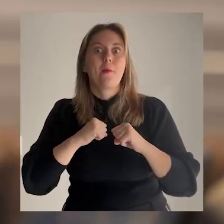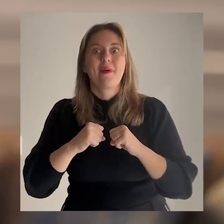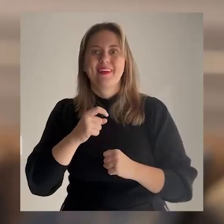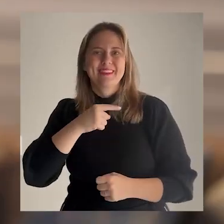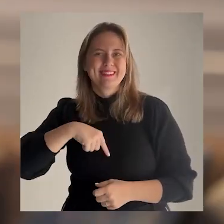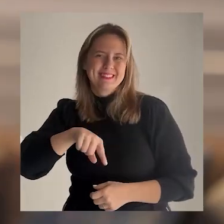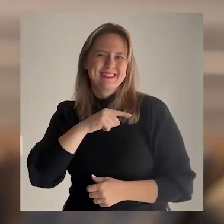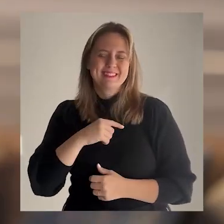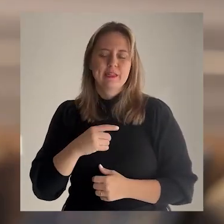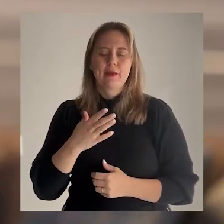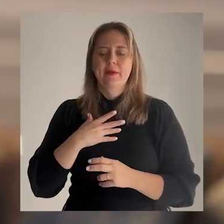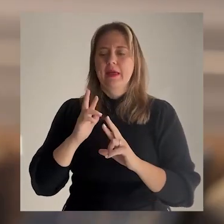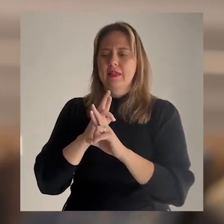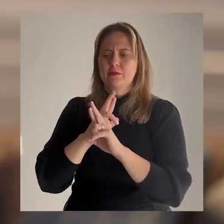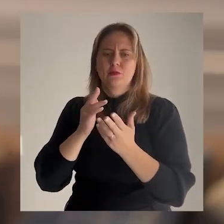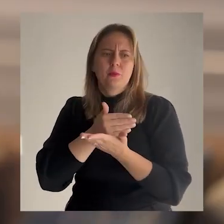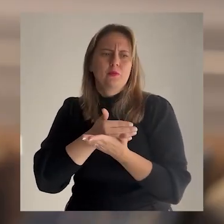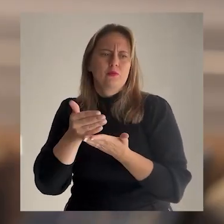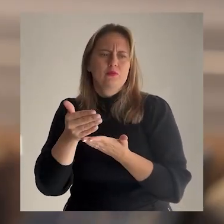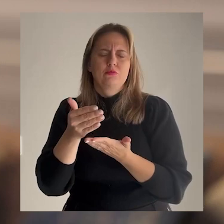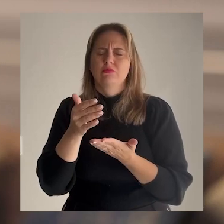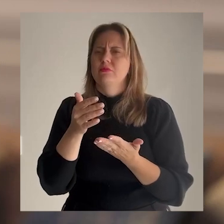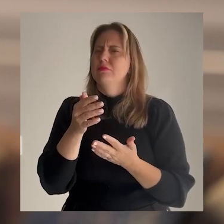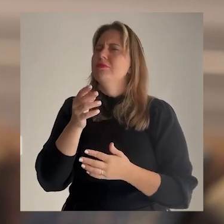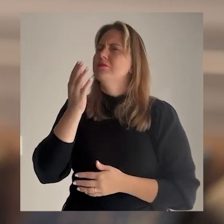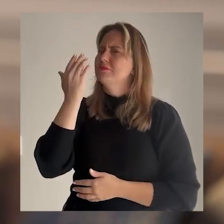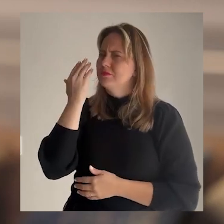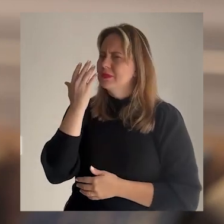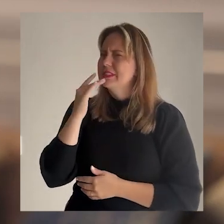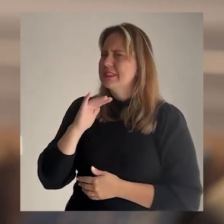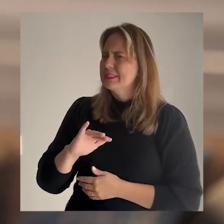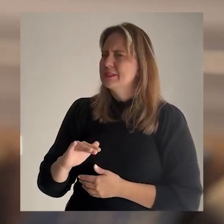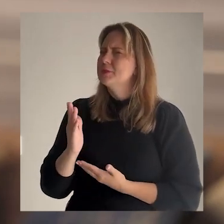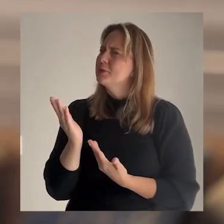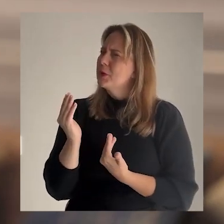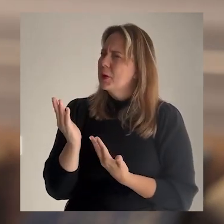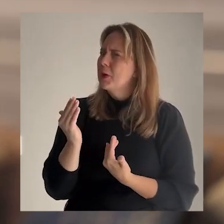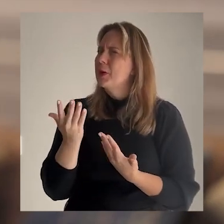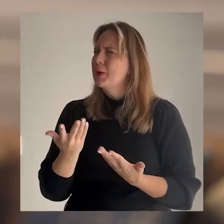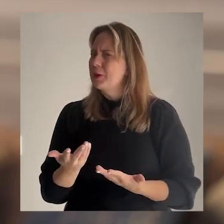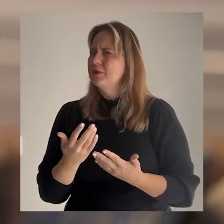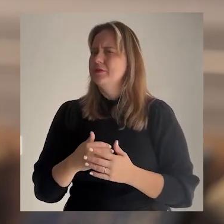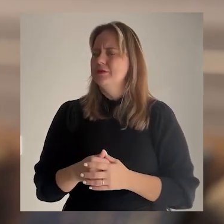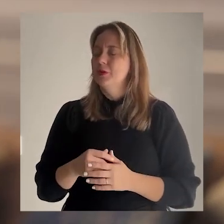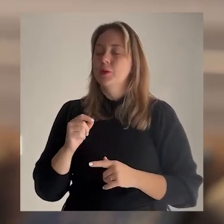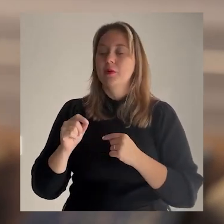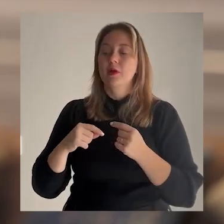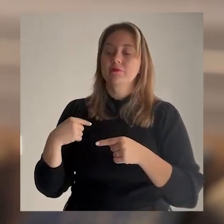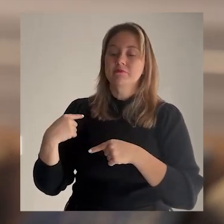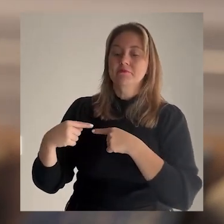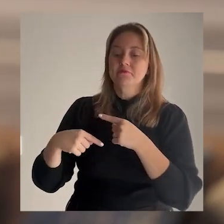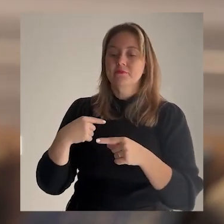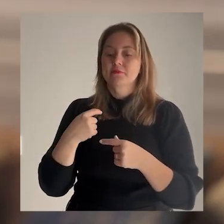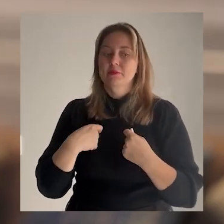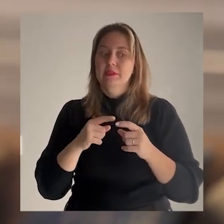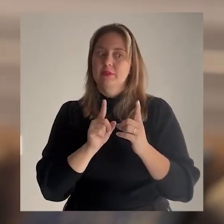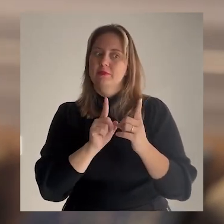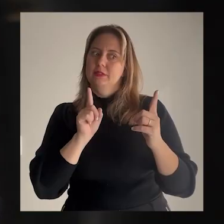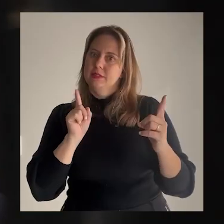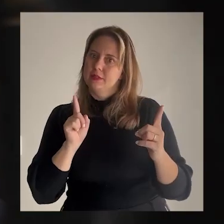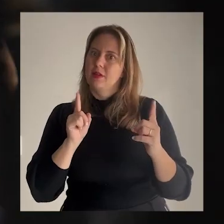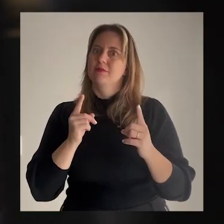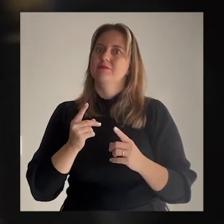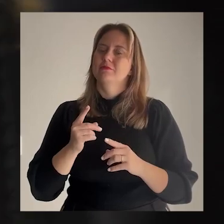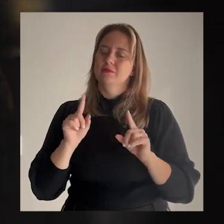A minha relação com a música começou ainda na infância, pré-adolescência, né? Consequências da vida, tive que me afastar um pouco da